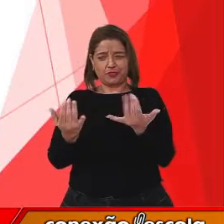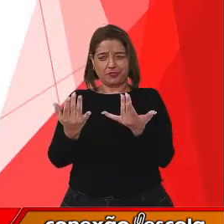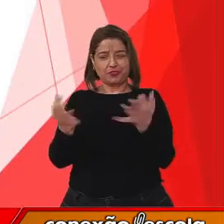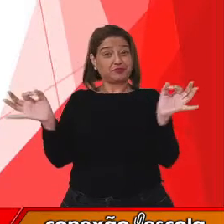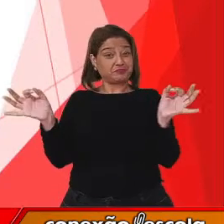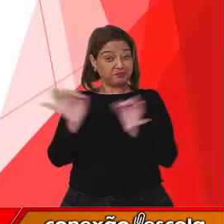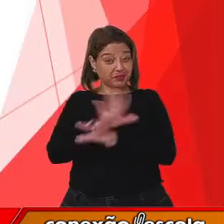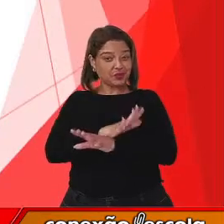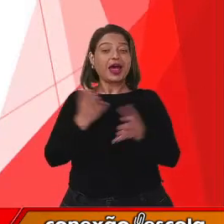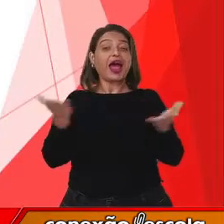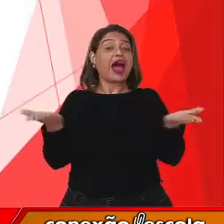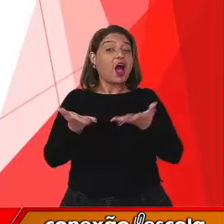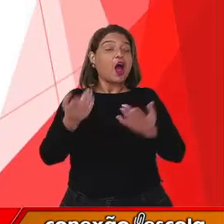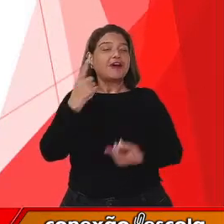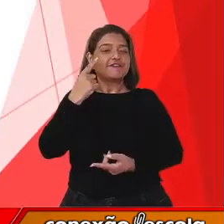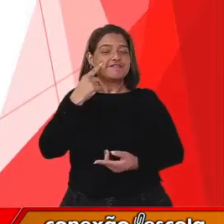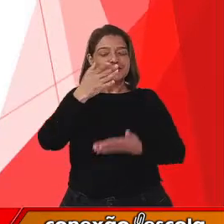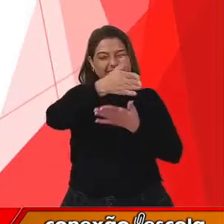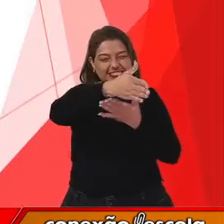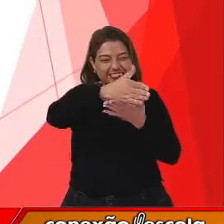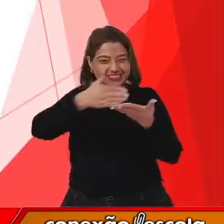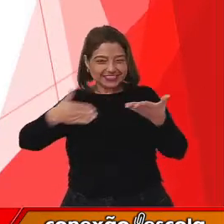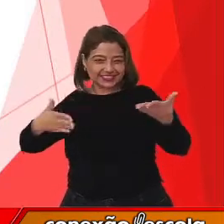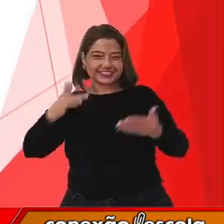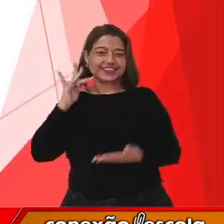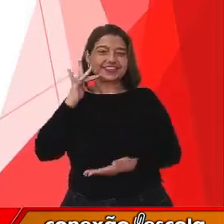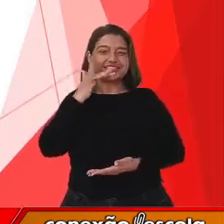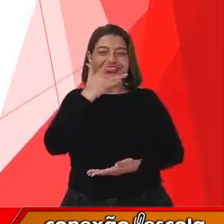nós vamos cortar.